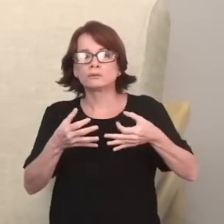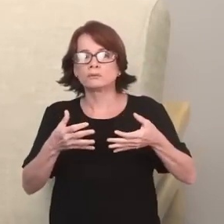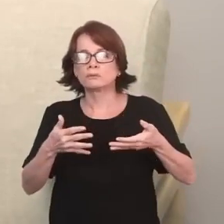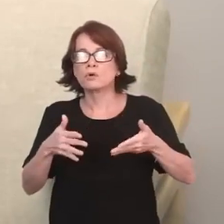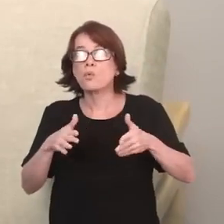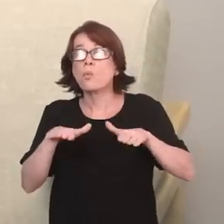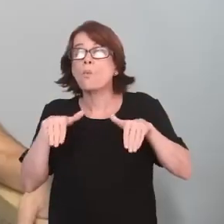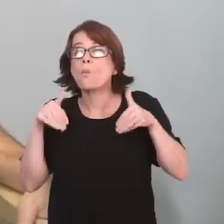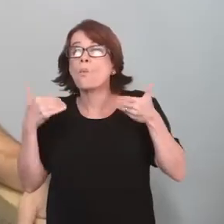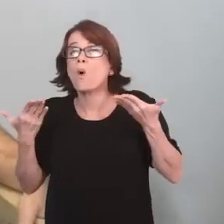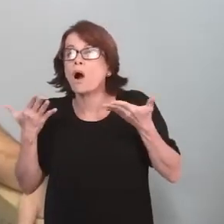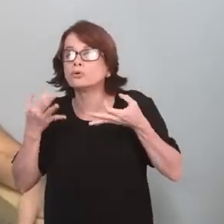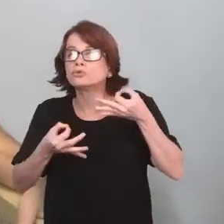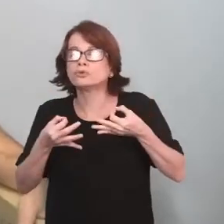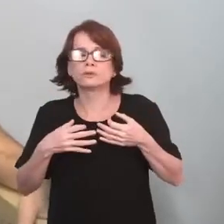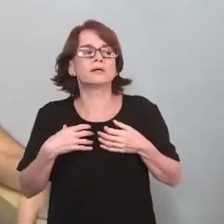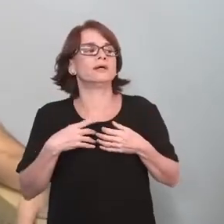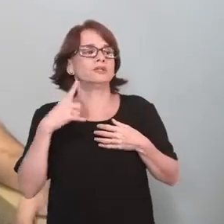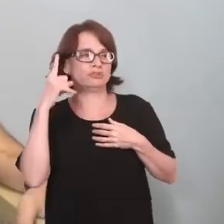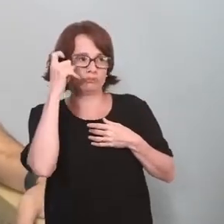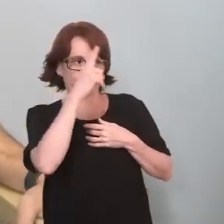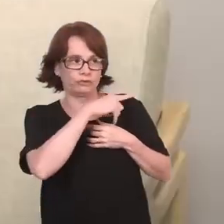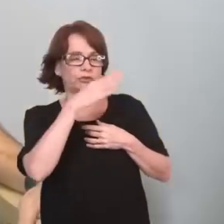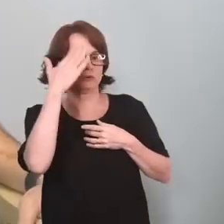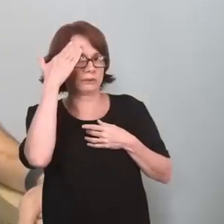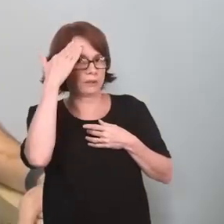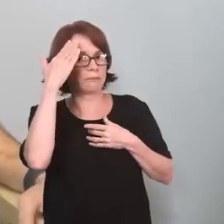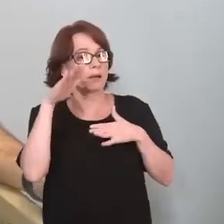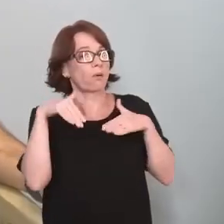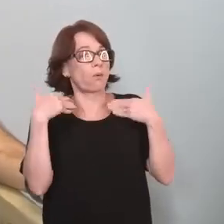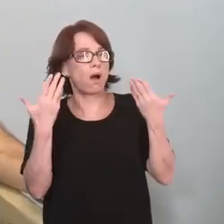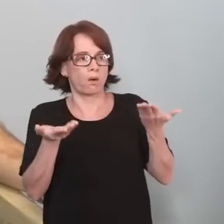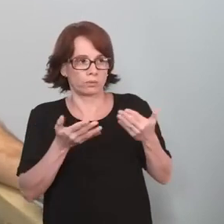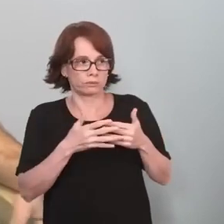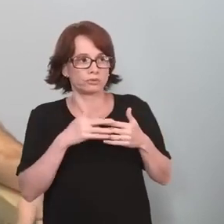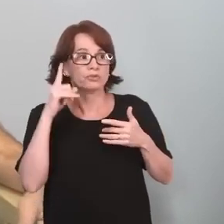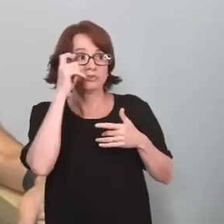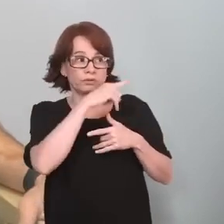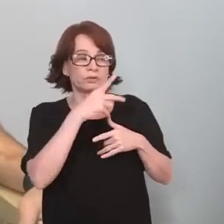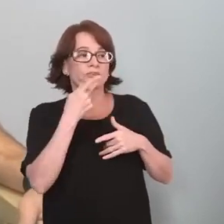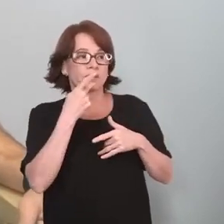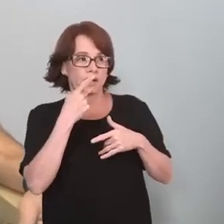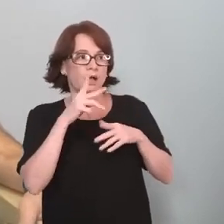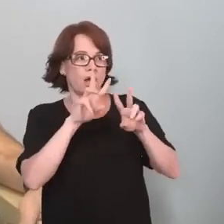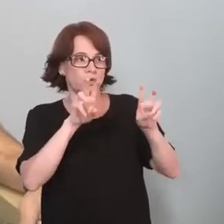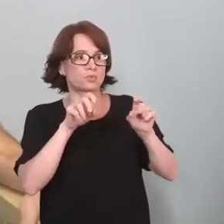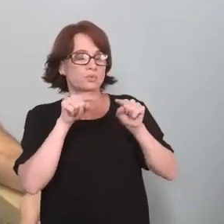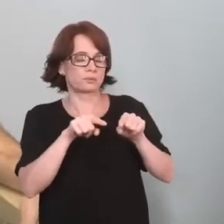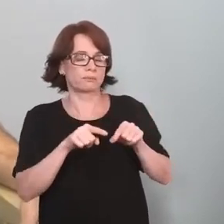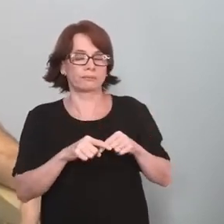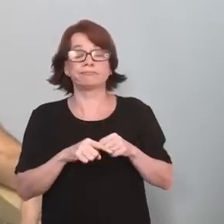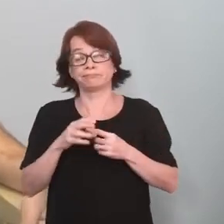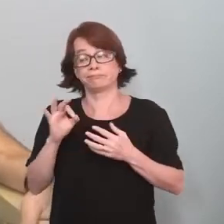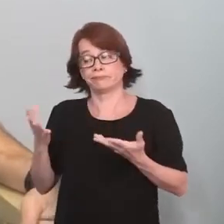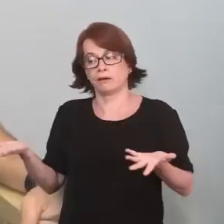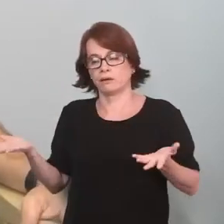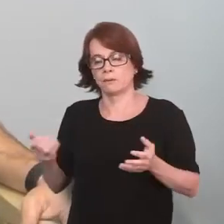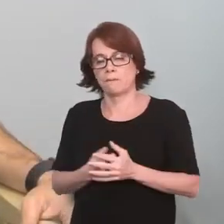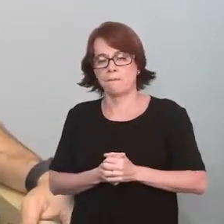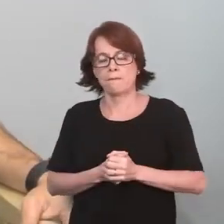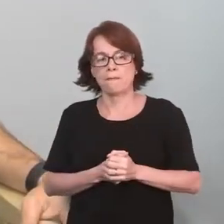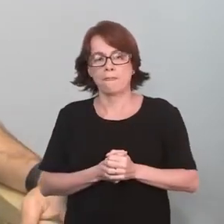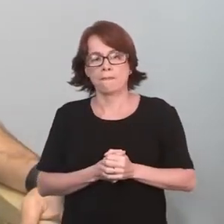amigo? Difícil saber a quem. E difícil poder falar também sobre esse assunto.